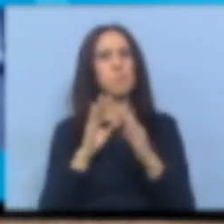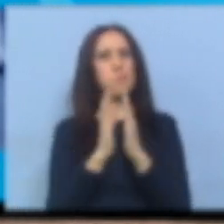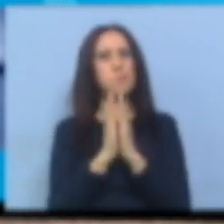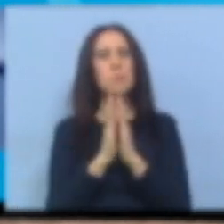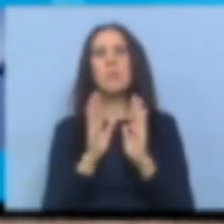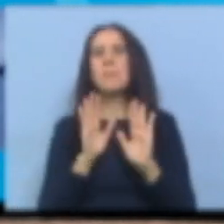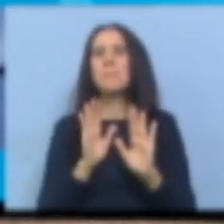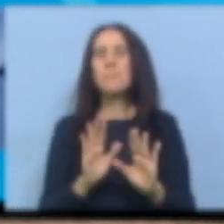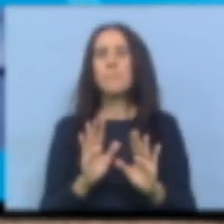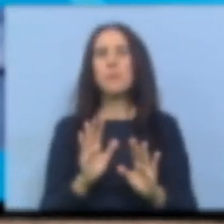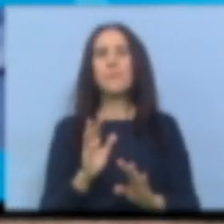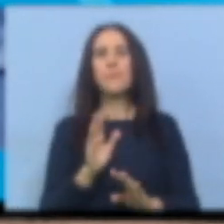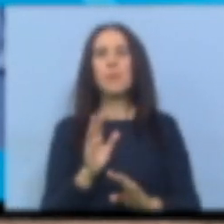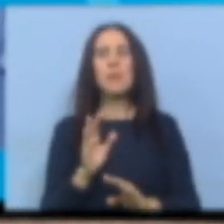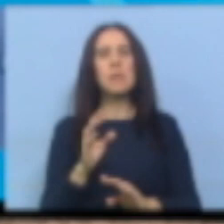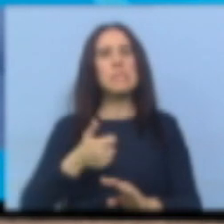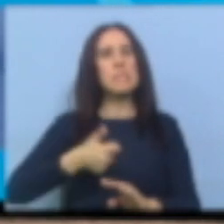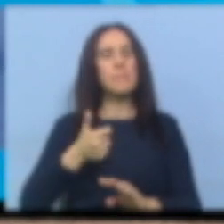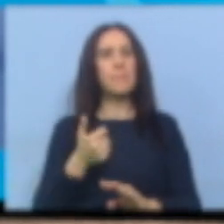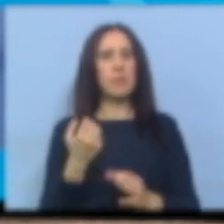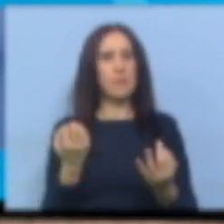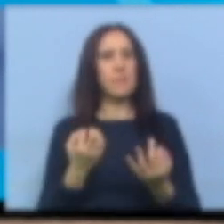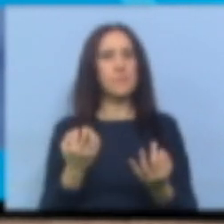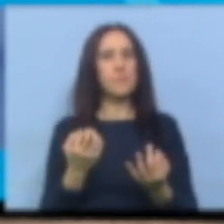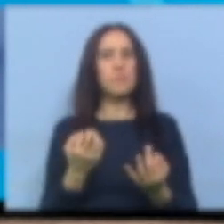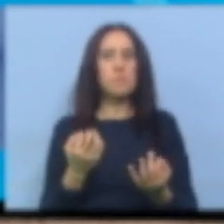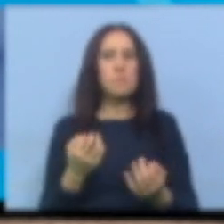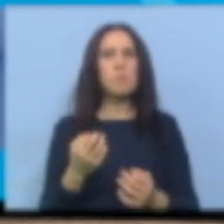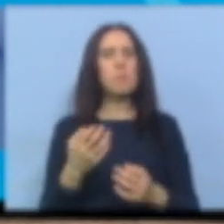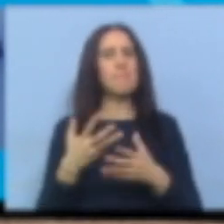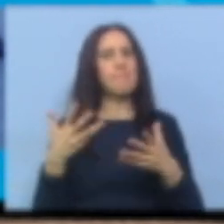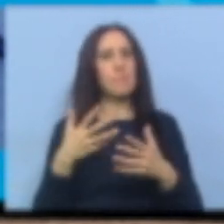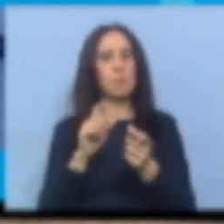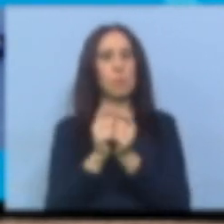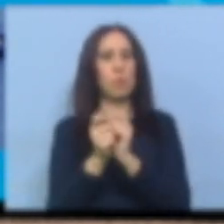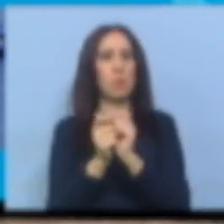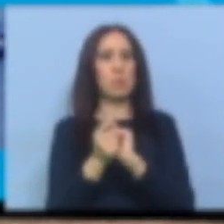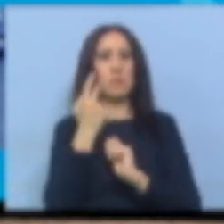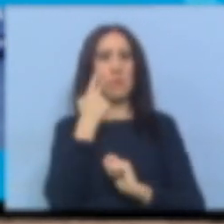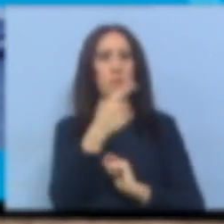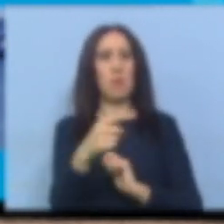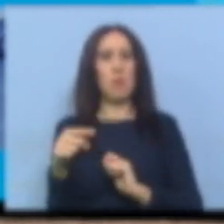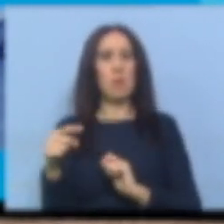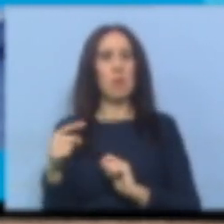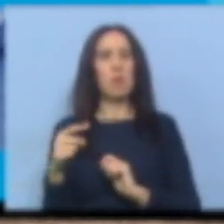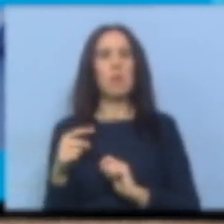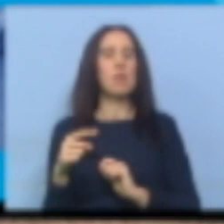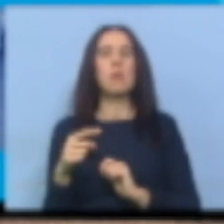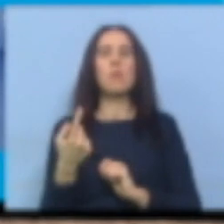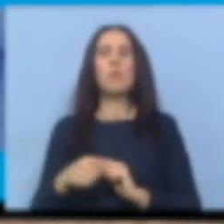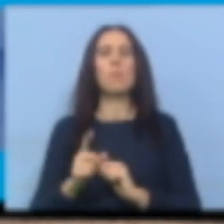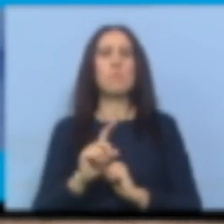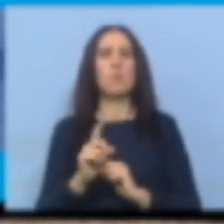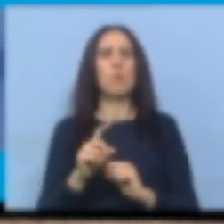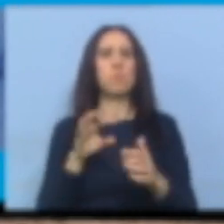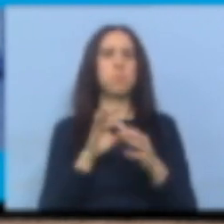religiosos, mas é preciso não perder de vista que, em todo o caso, grande parte das mudanças que vivemos, não só